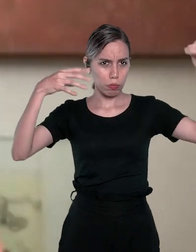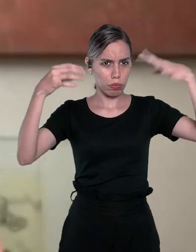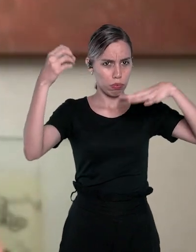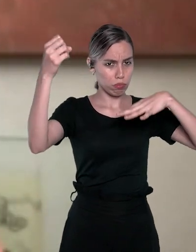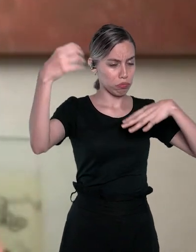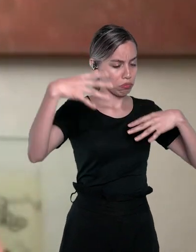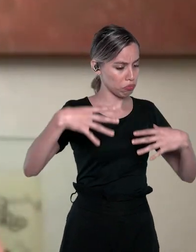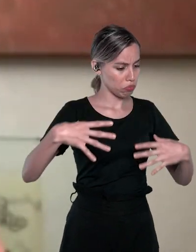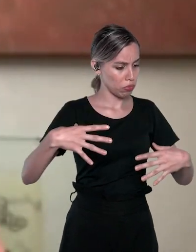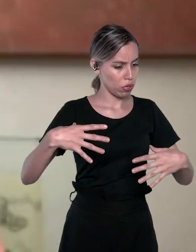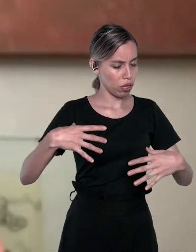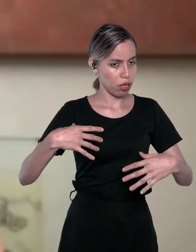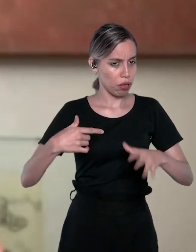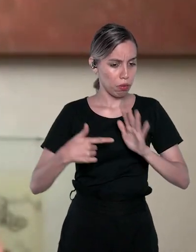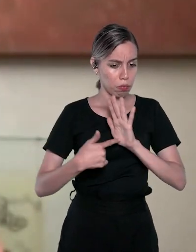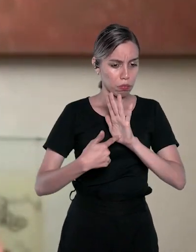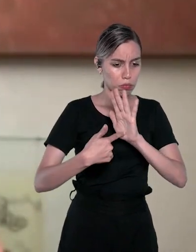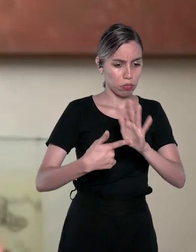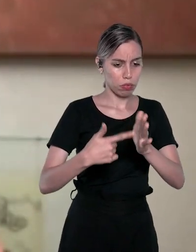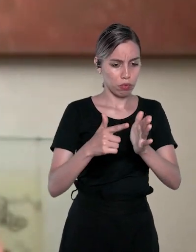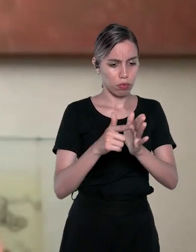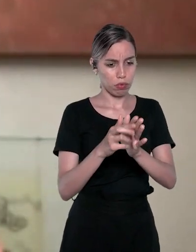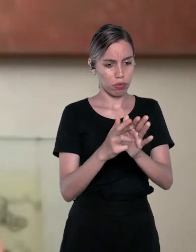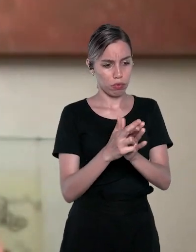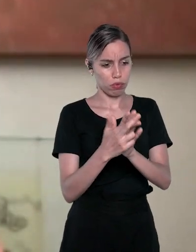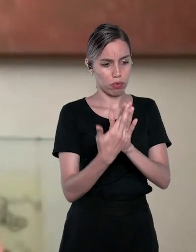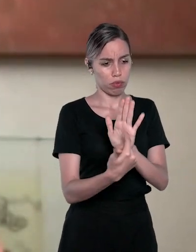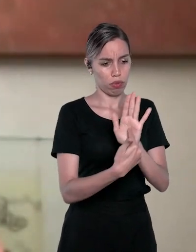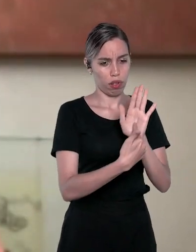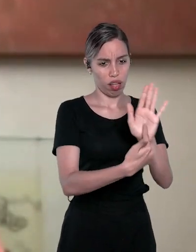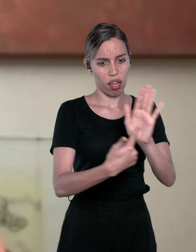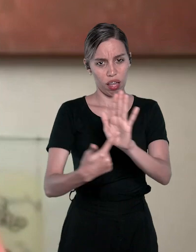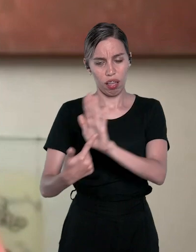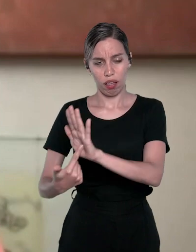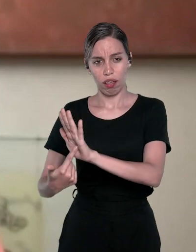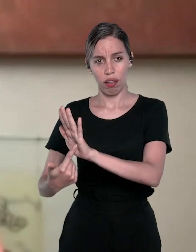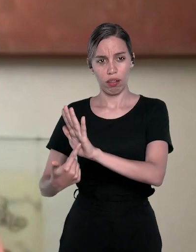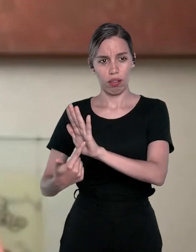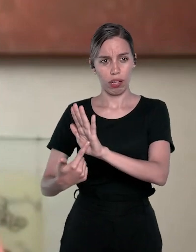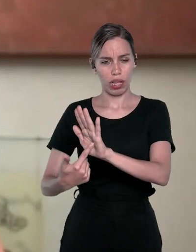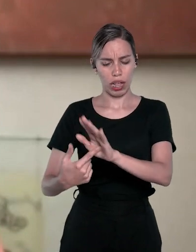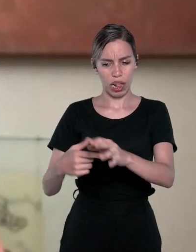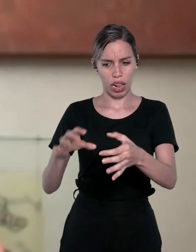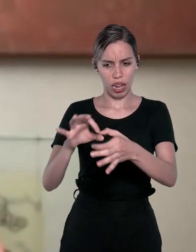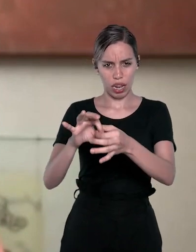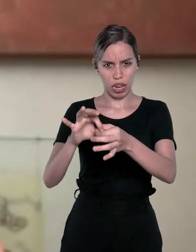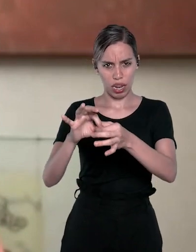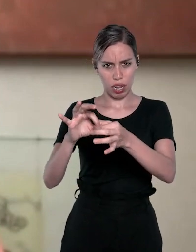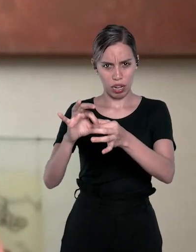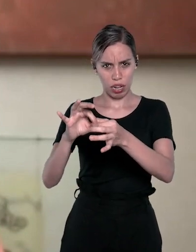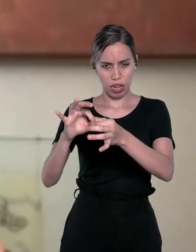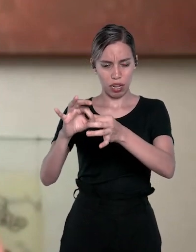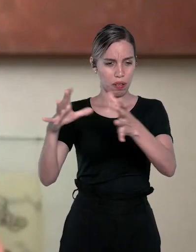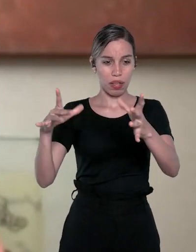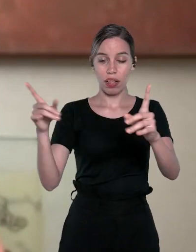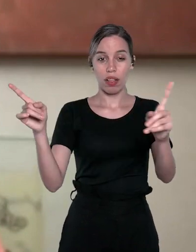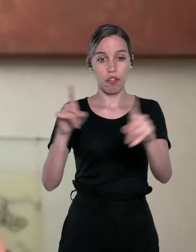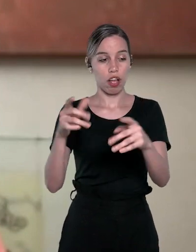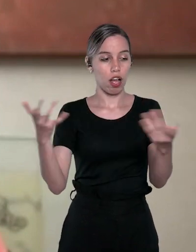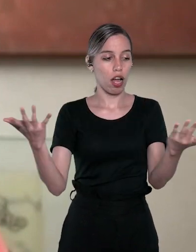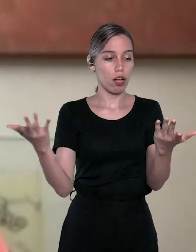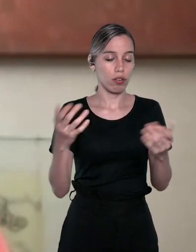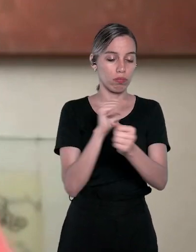nova edição, revista e comentada. Já não mais liberais, mas